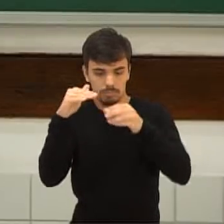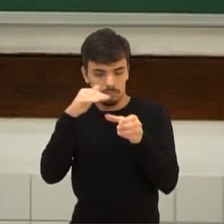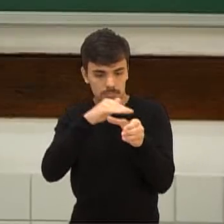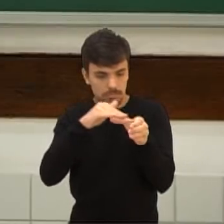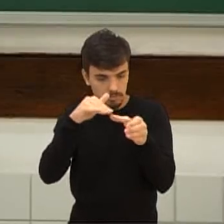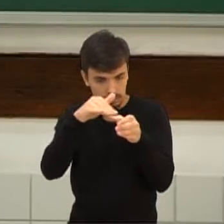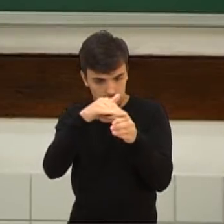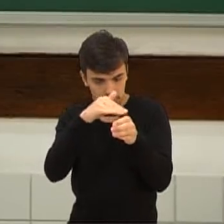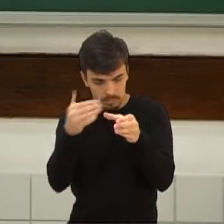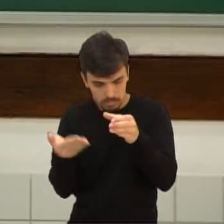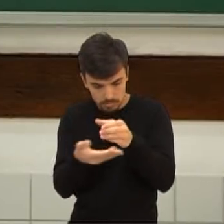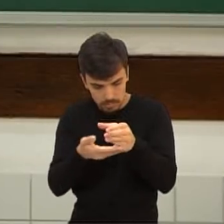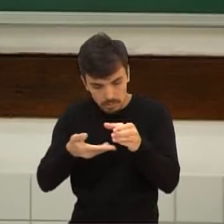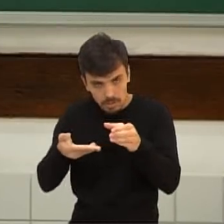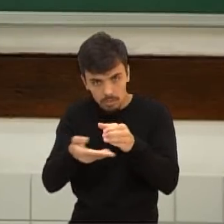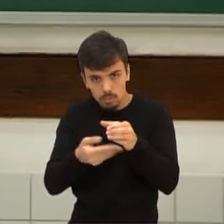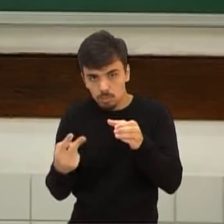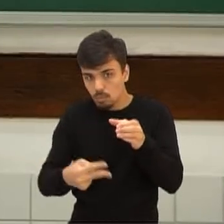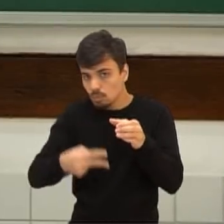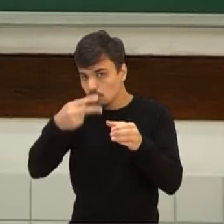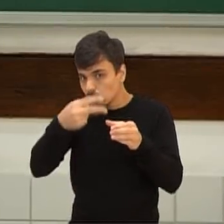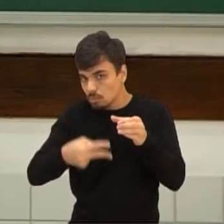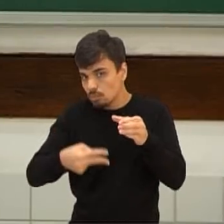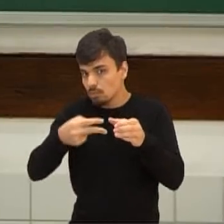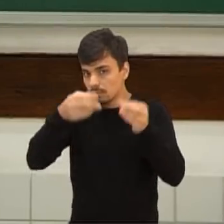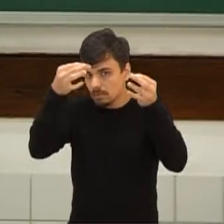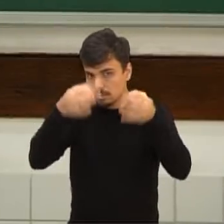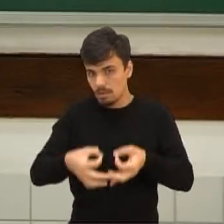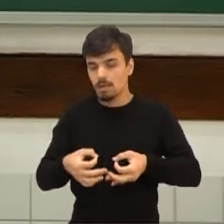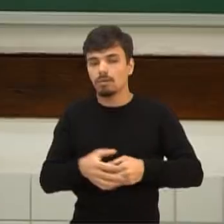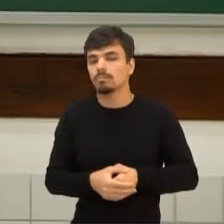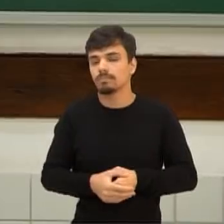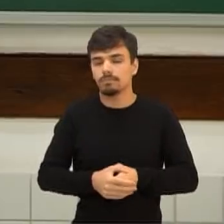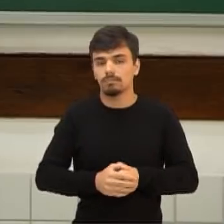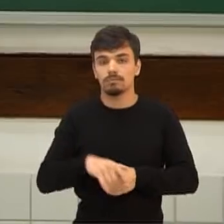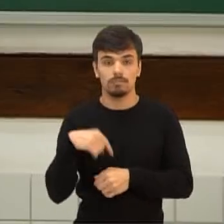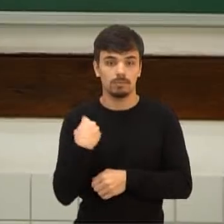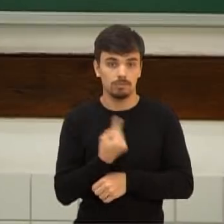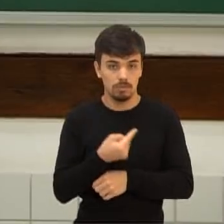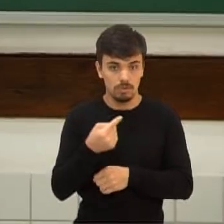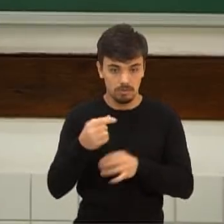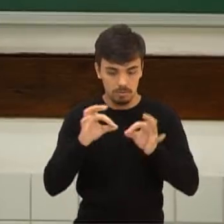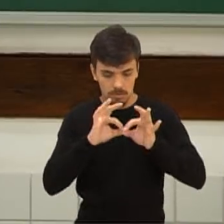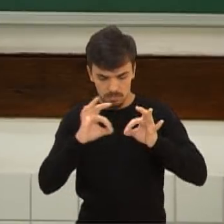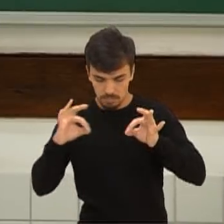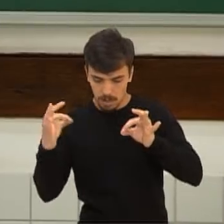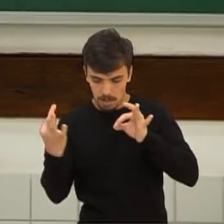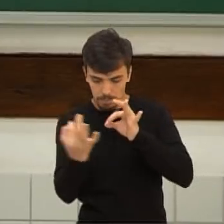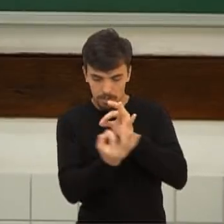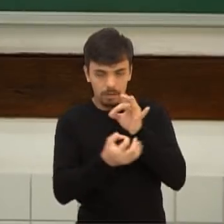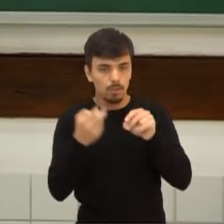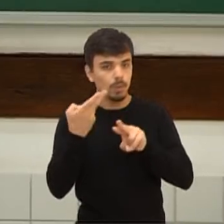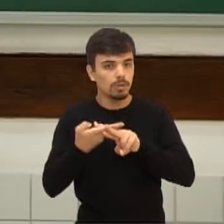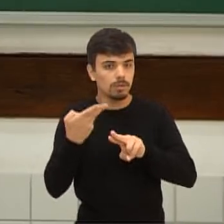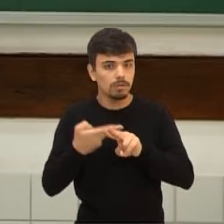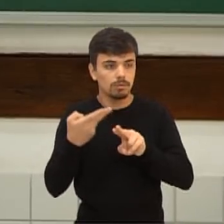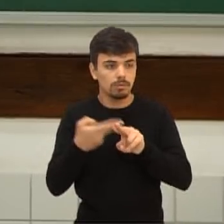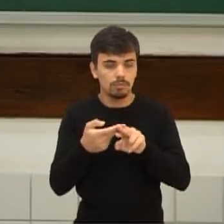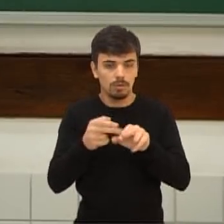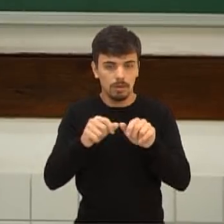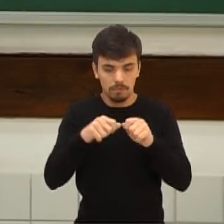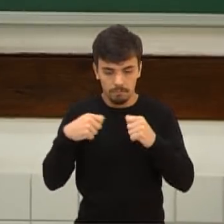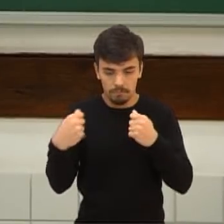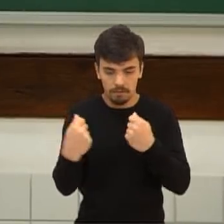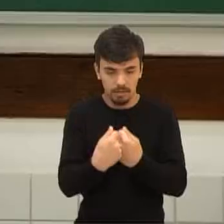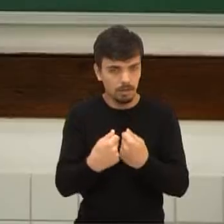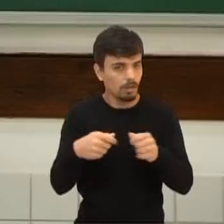em cima e a que vai embaixo, certinho? E com o nosso barbante, aqui a prof usou uma fita, se você não tem